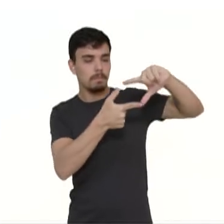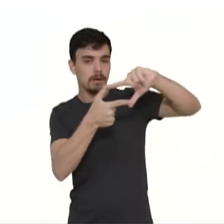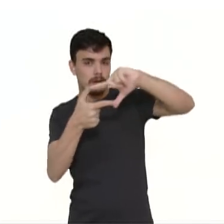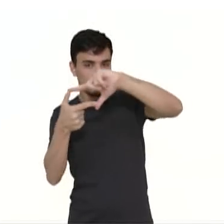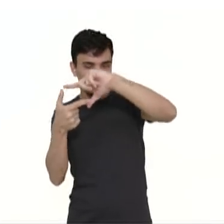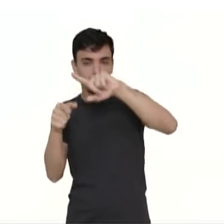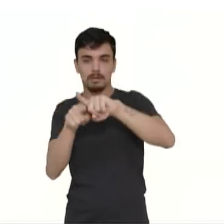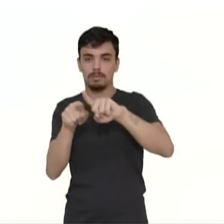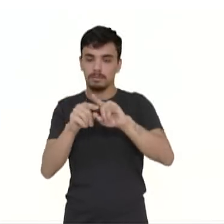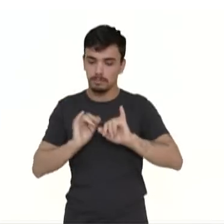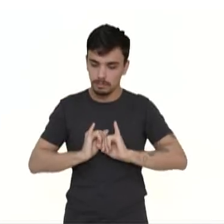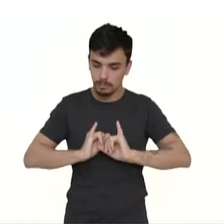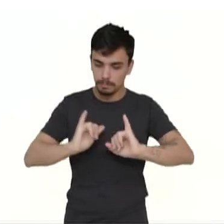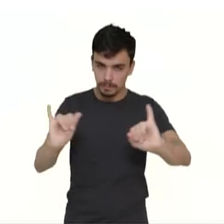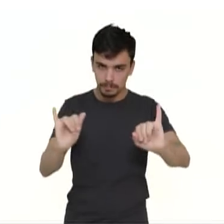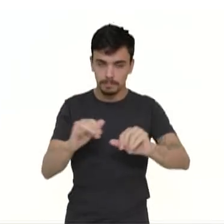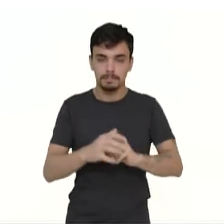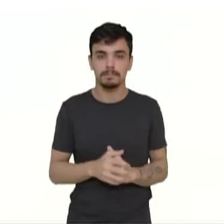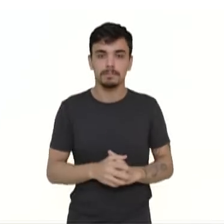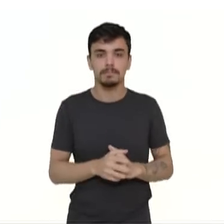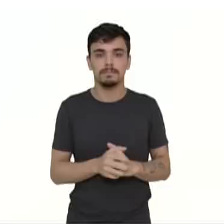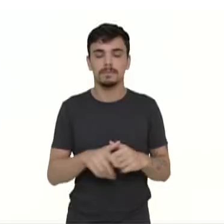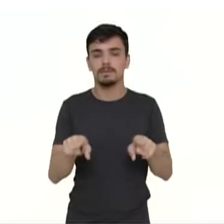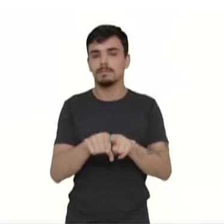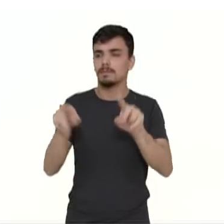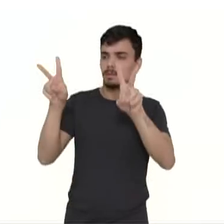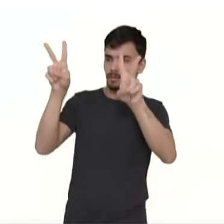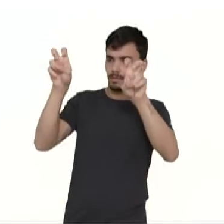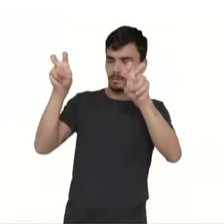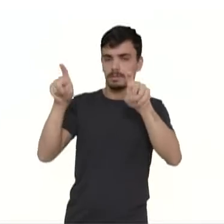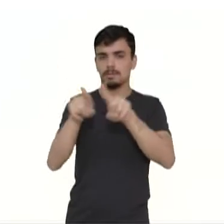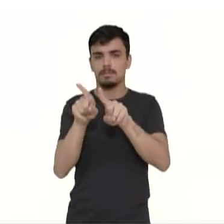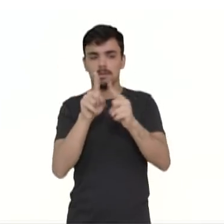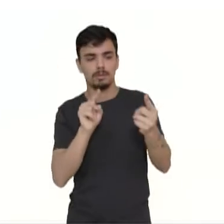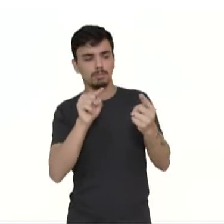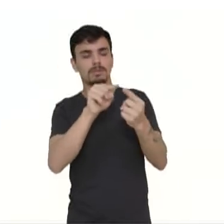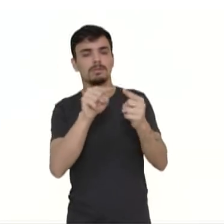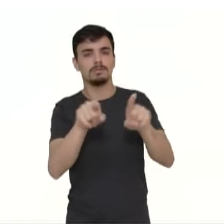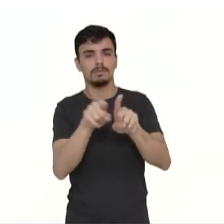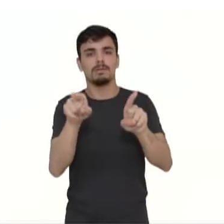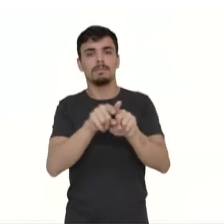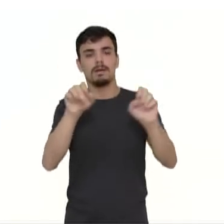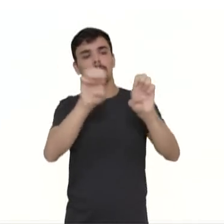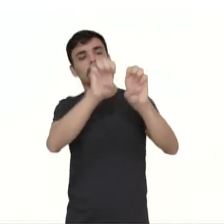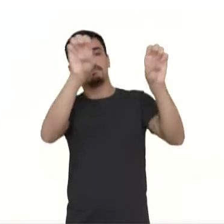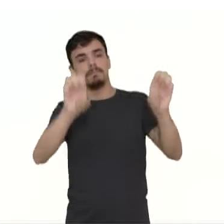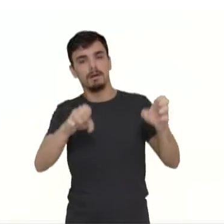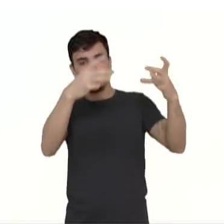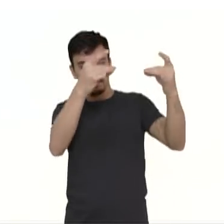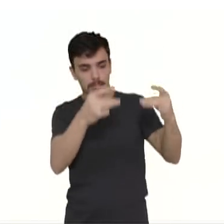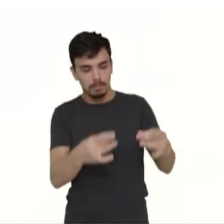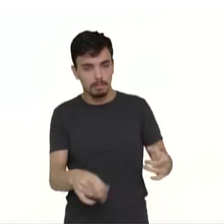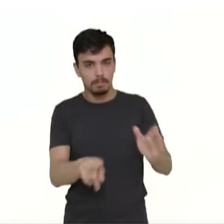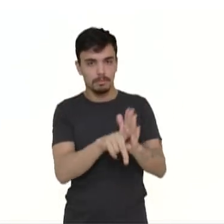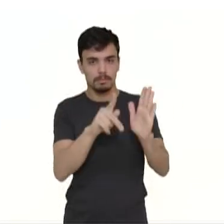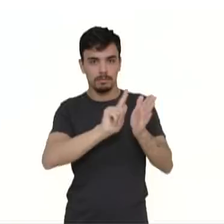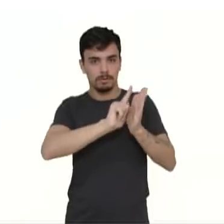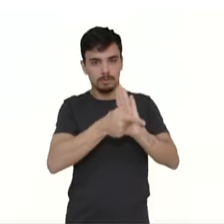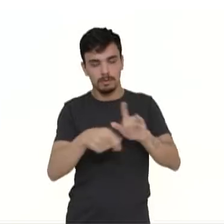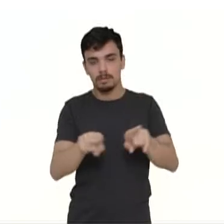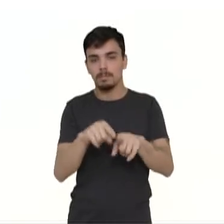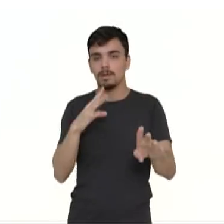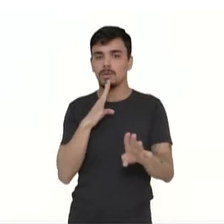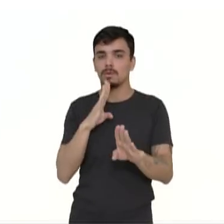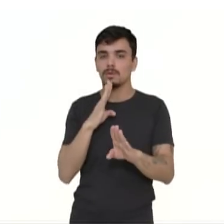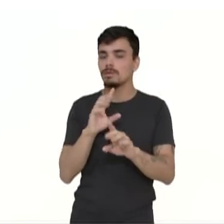campanha publicitária. Vamos identificar o tema, a finalidade e a estrutura composicional desses gêneros, reconhecer